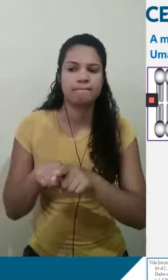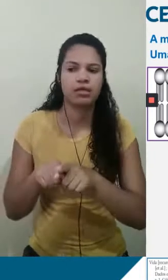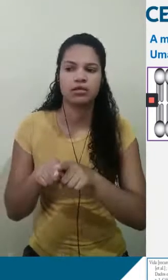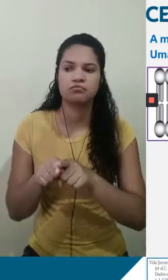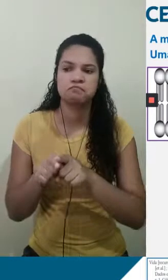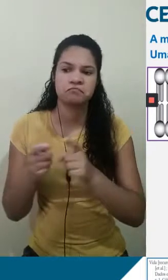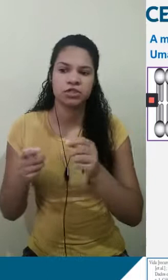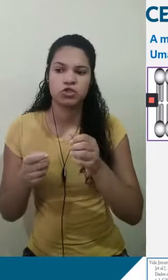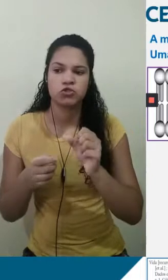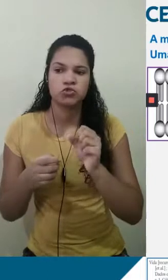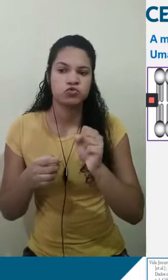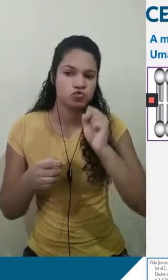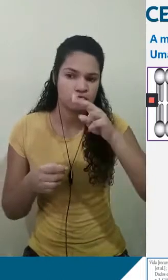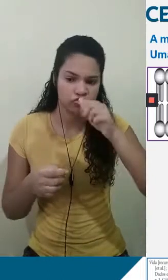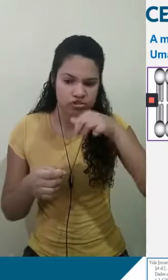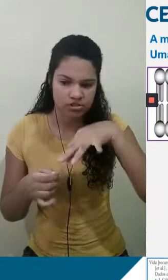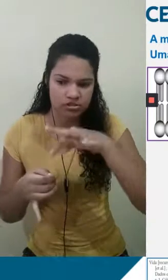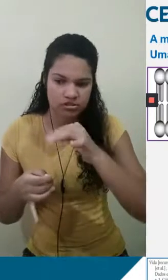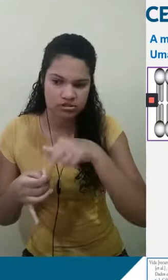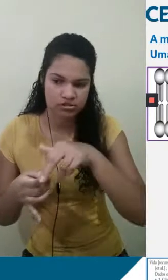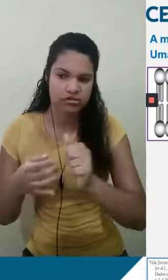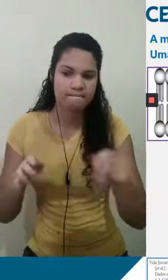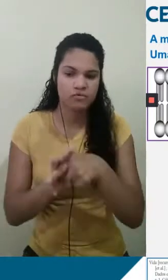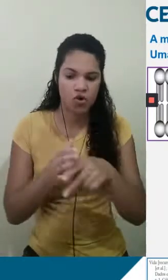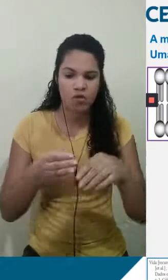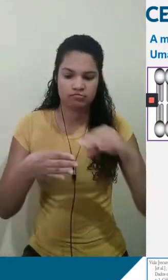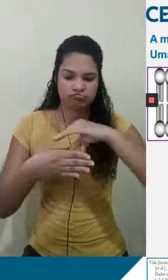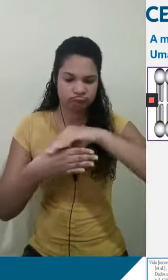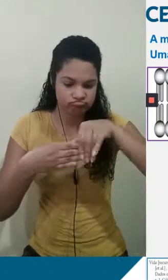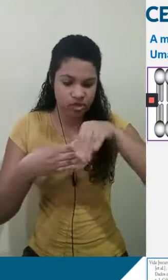membrana plasmática quanto das membranas que formam as organelas.